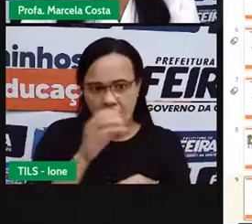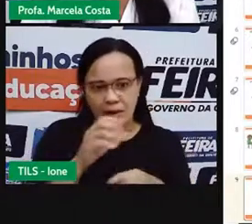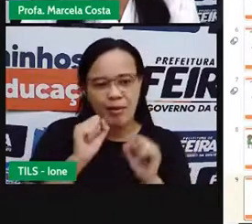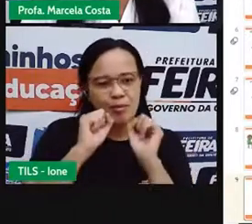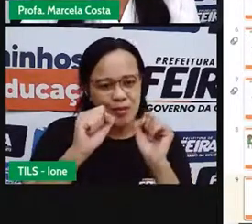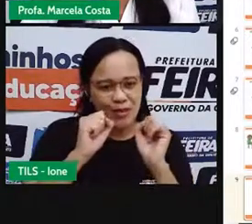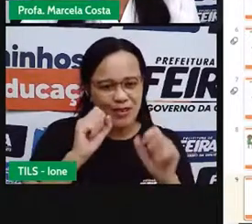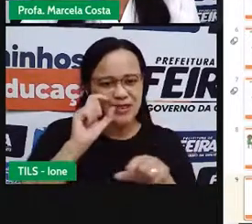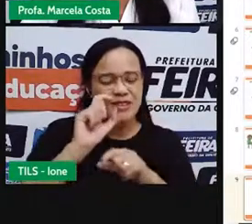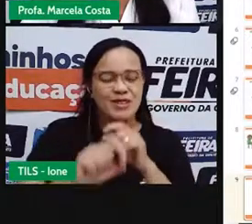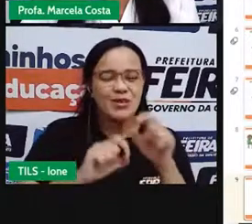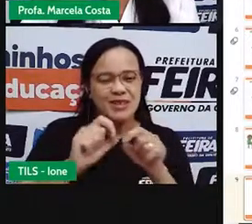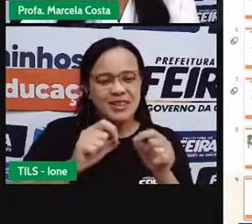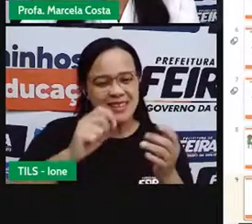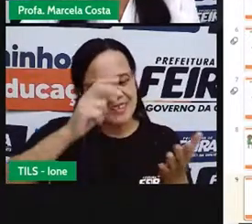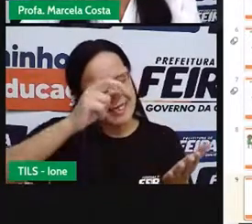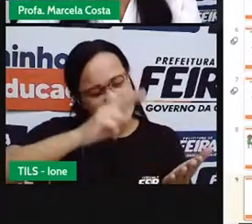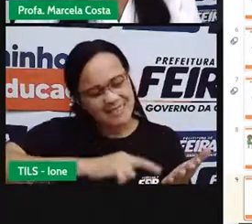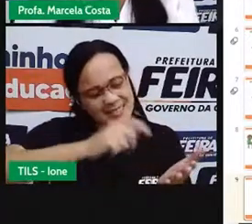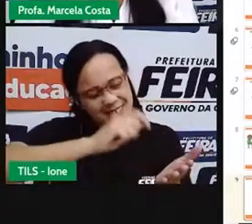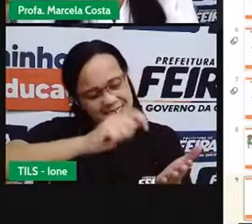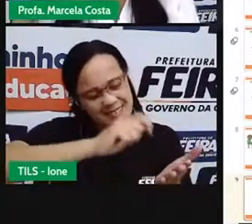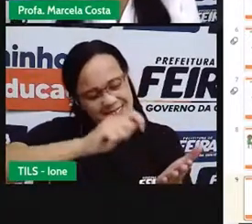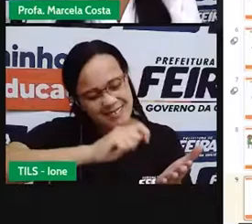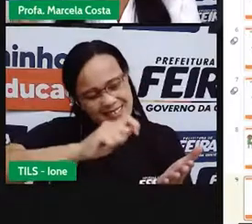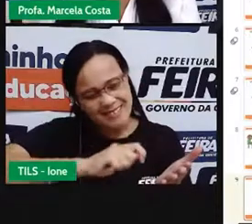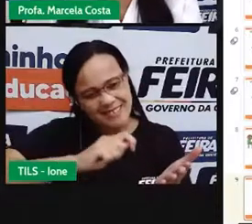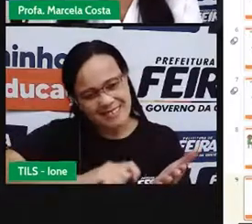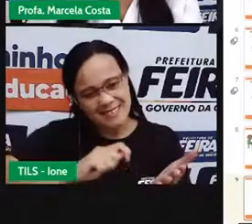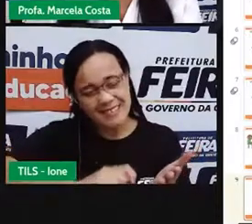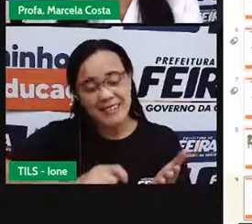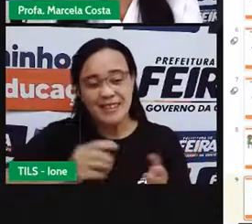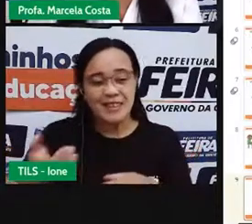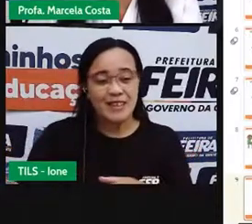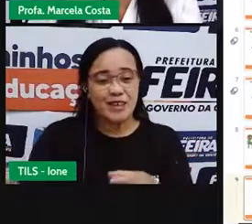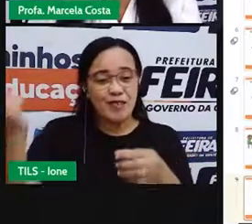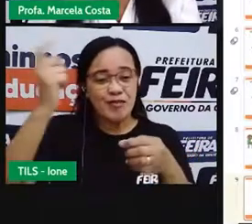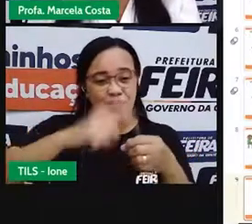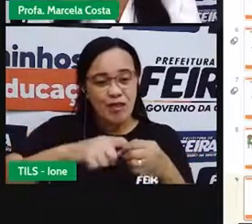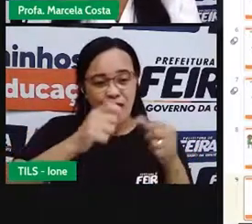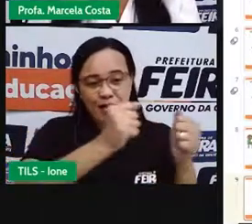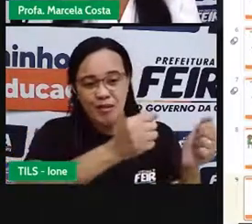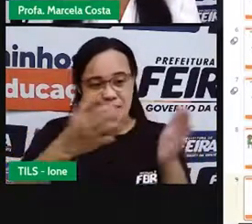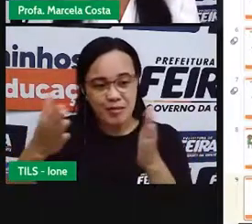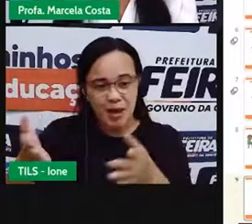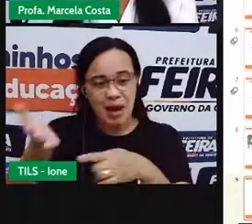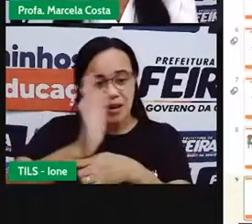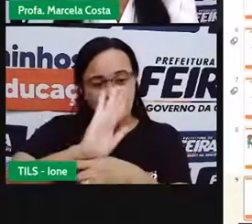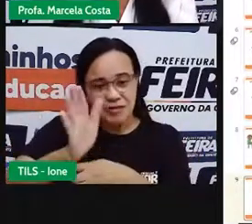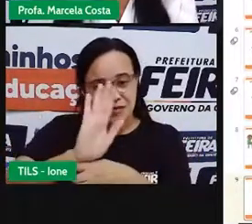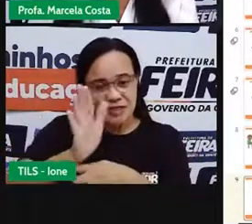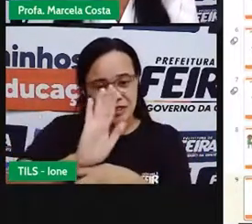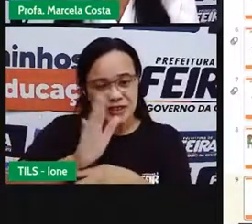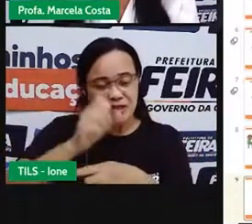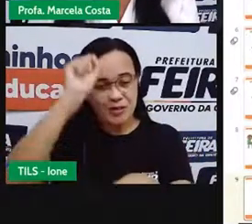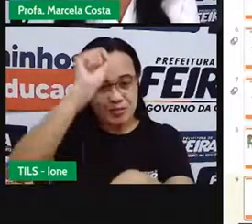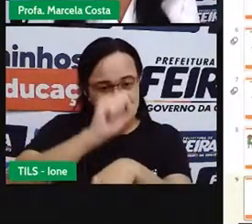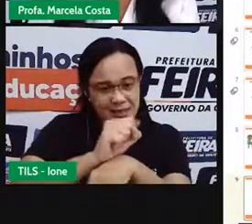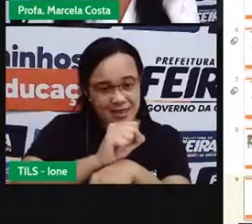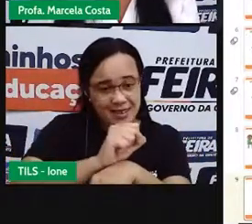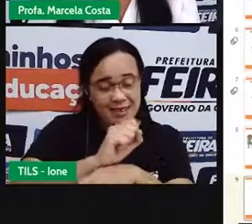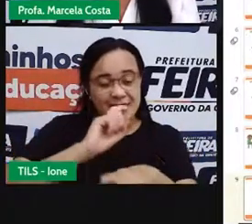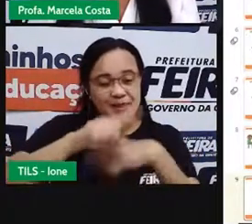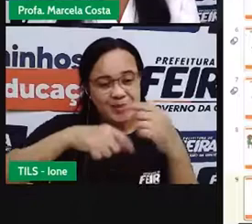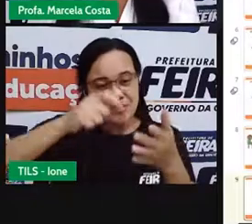pode escrever aí, voltando no vídeo. Dá uma pausa para acompanhar a escrita